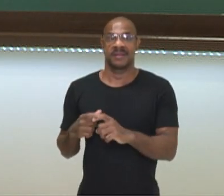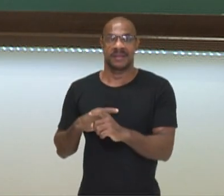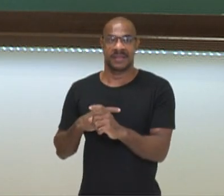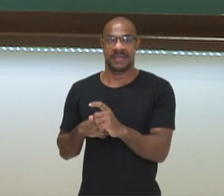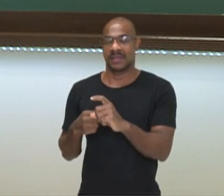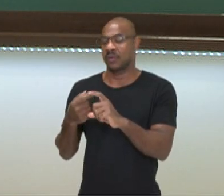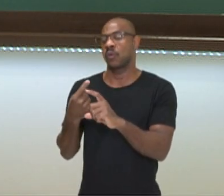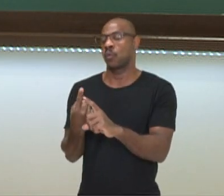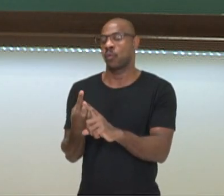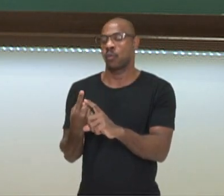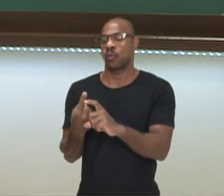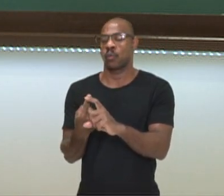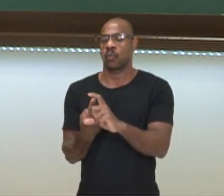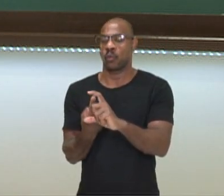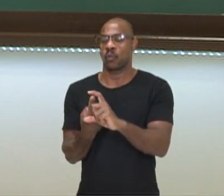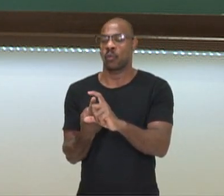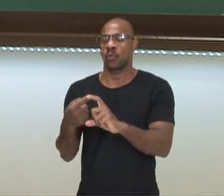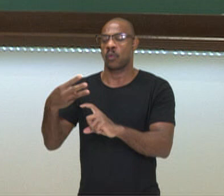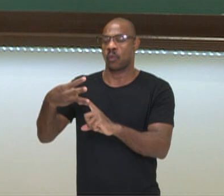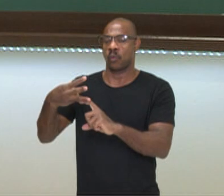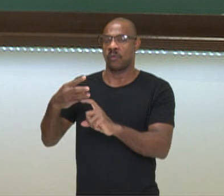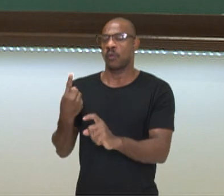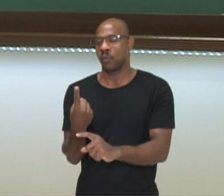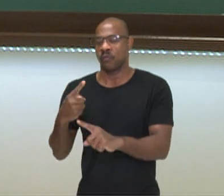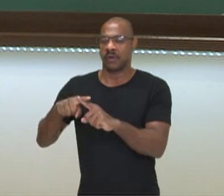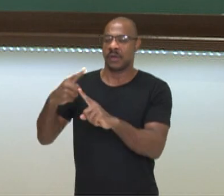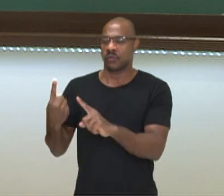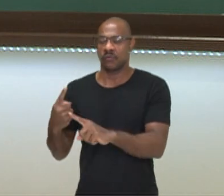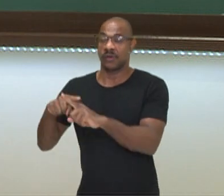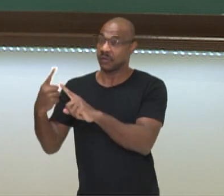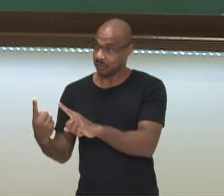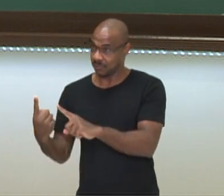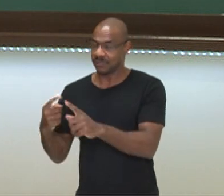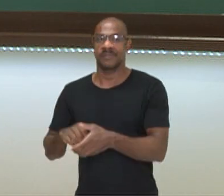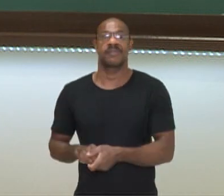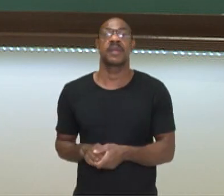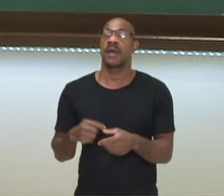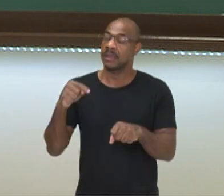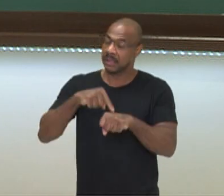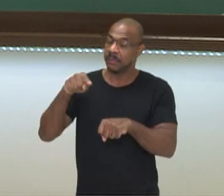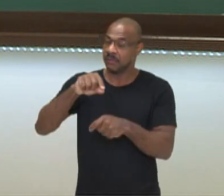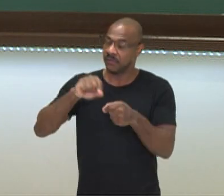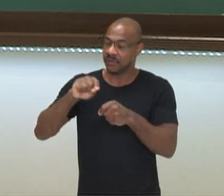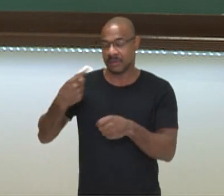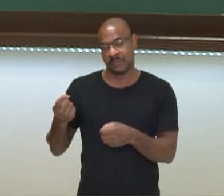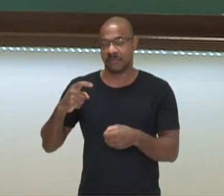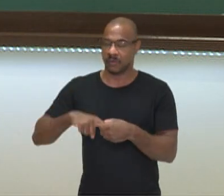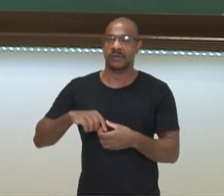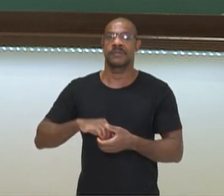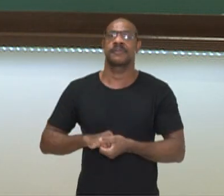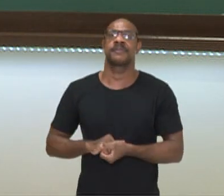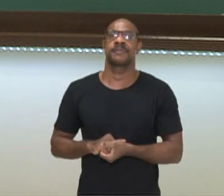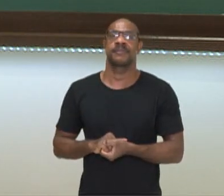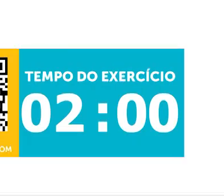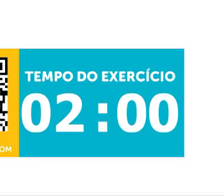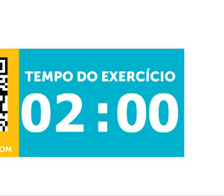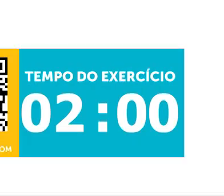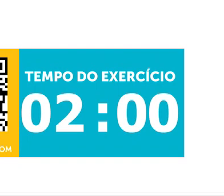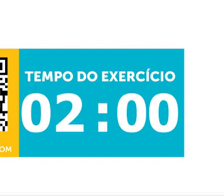1, certo? Então, a prof, depois dessas dicas de resolução, vou dar um tempo para vocês e a gente já